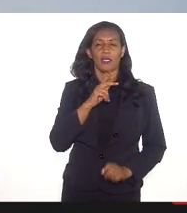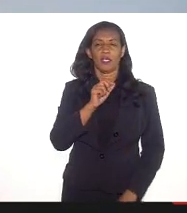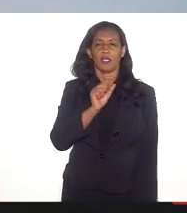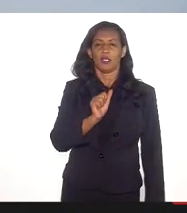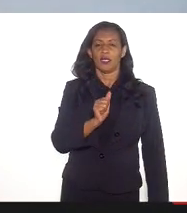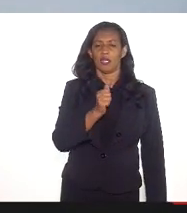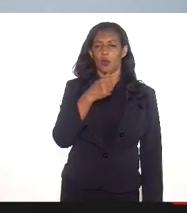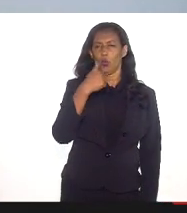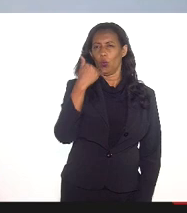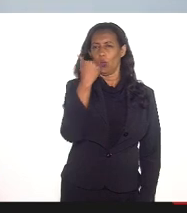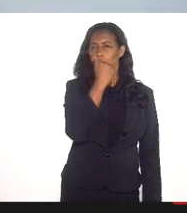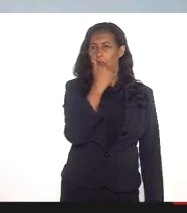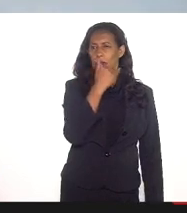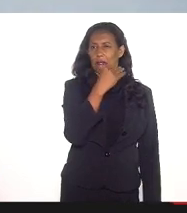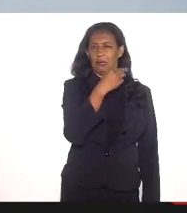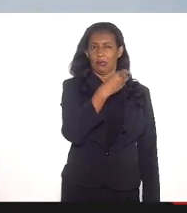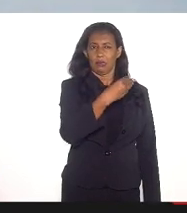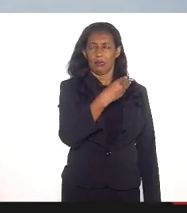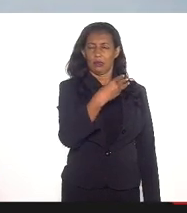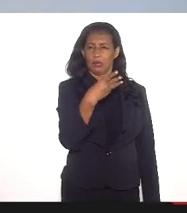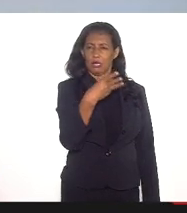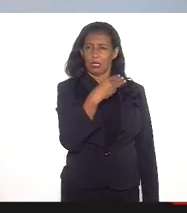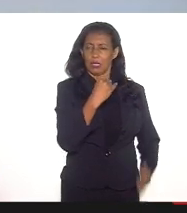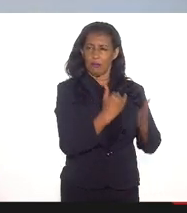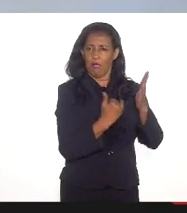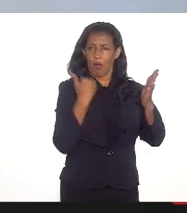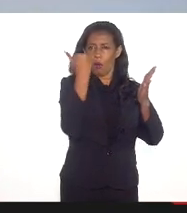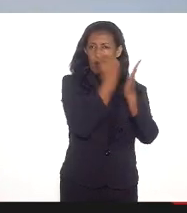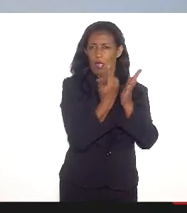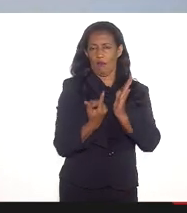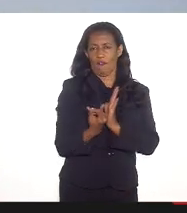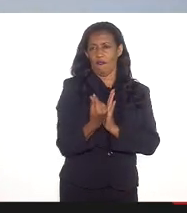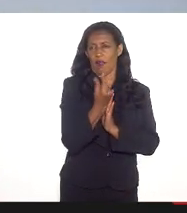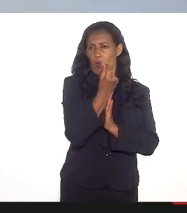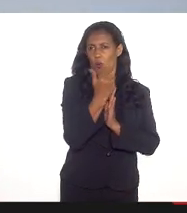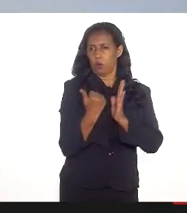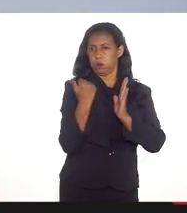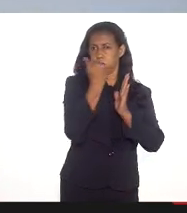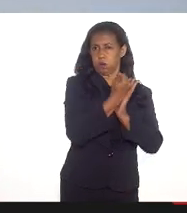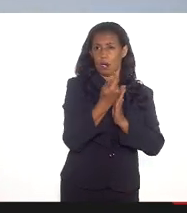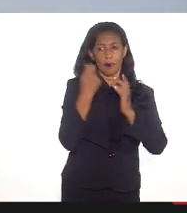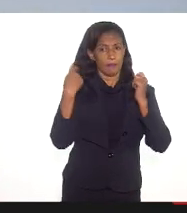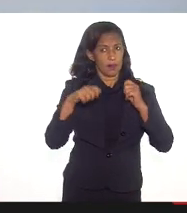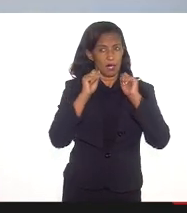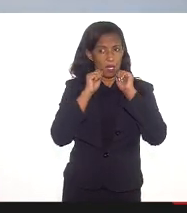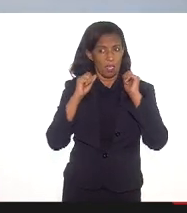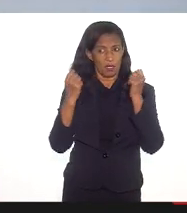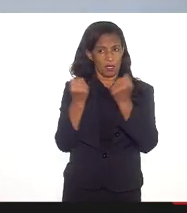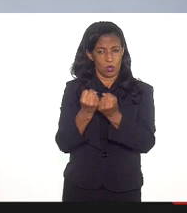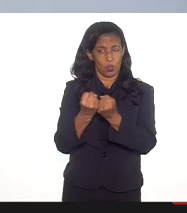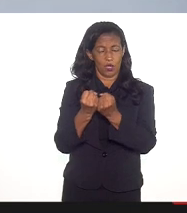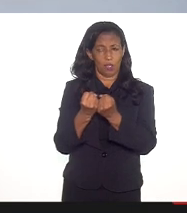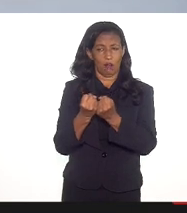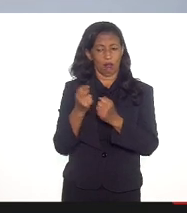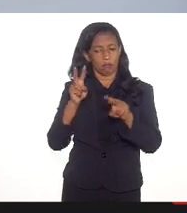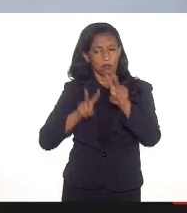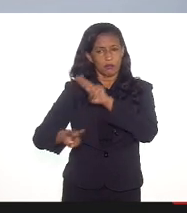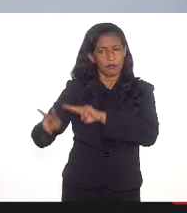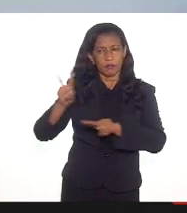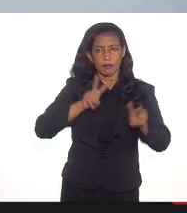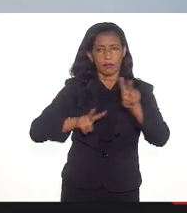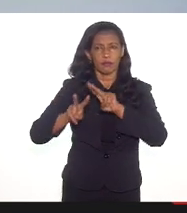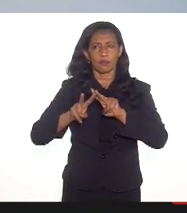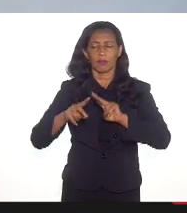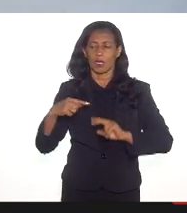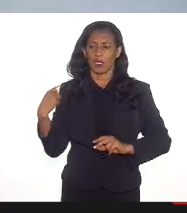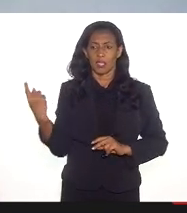de 33 mil vai para 100 mil, que é a lei da pandemia, e aí precisa essa assessoria da SECOM, e a gente fazer